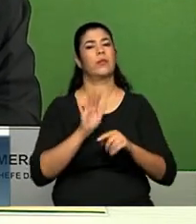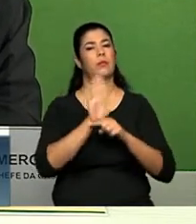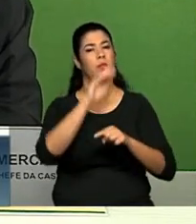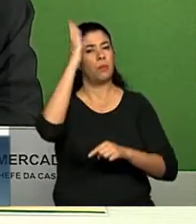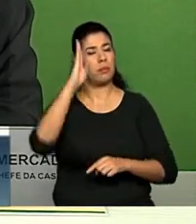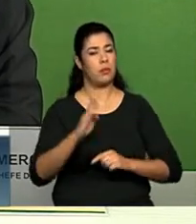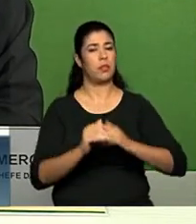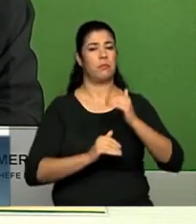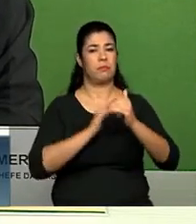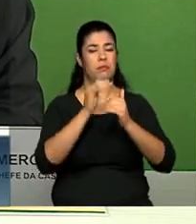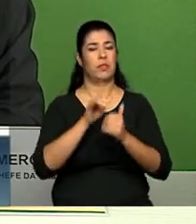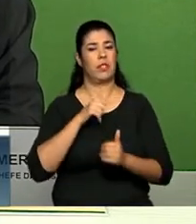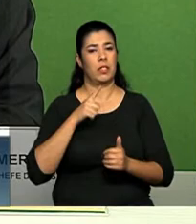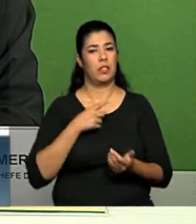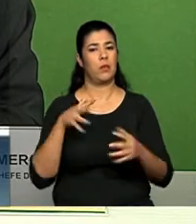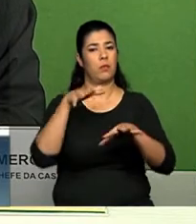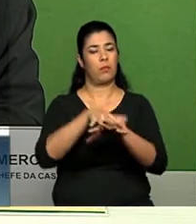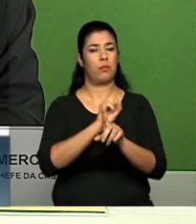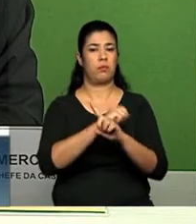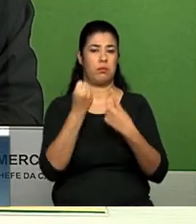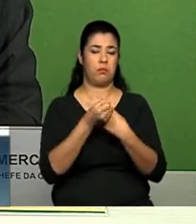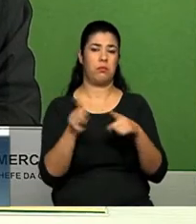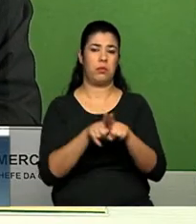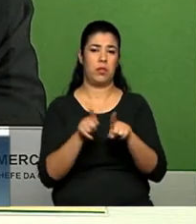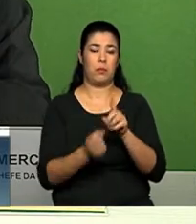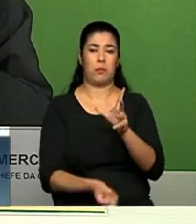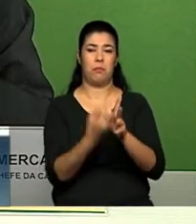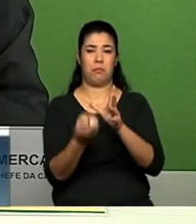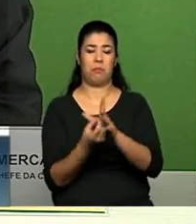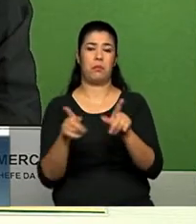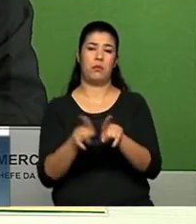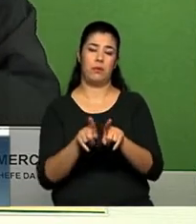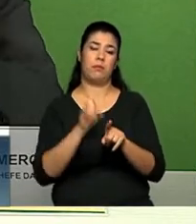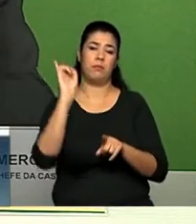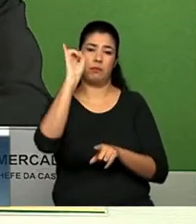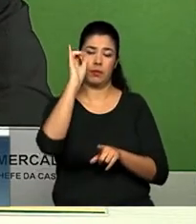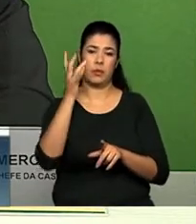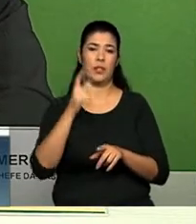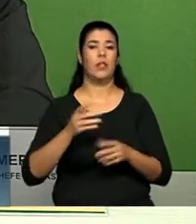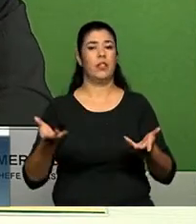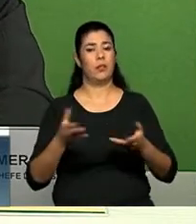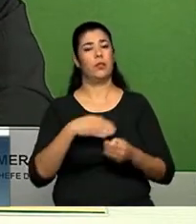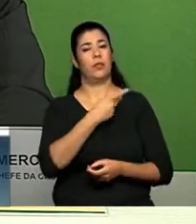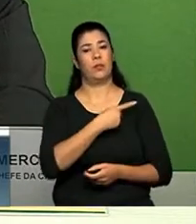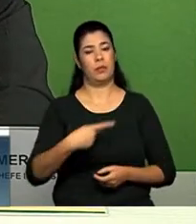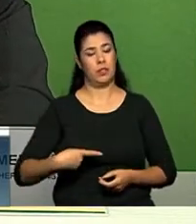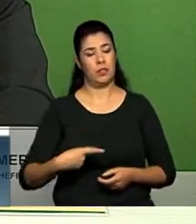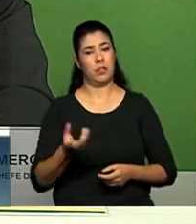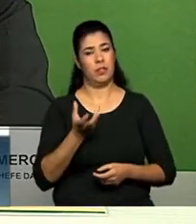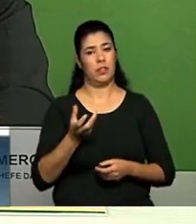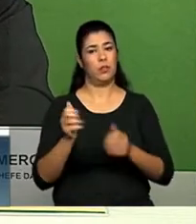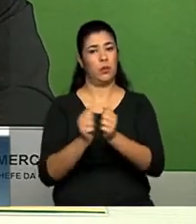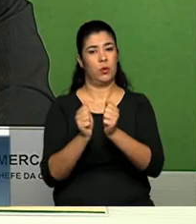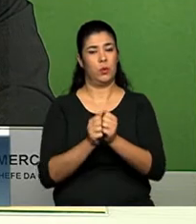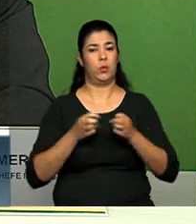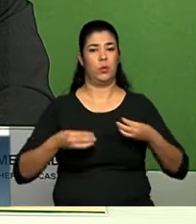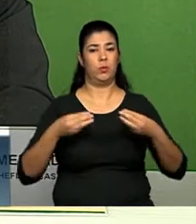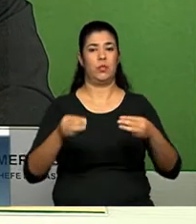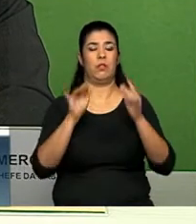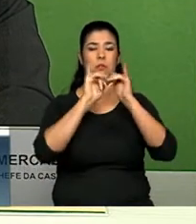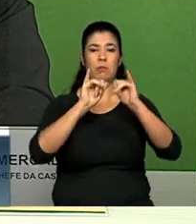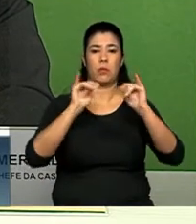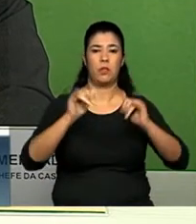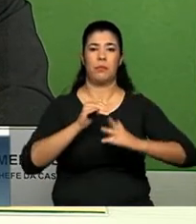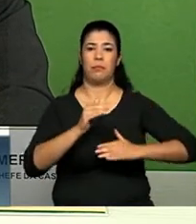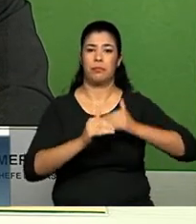se desenvolver, continuar tendo inclusão social, inclusão produtiva. E é essa discussão que a presidenta está fazendo com os ministérios para ir anunciando